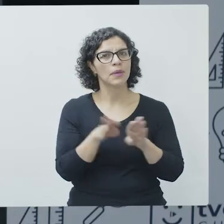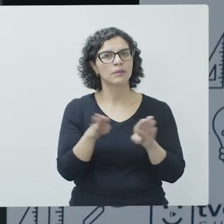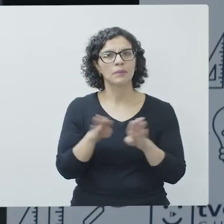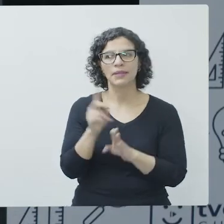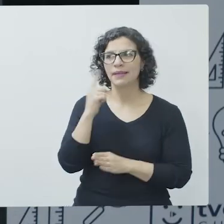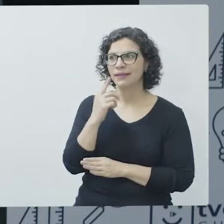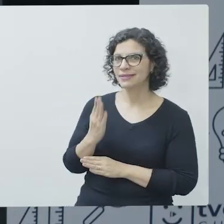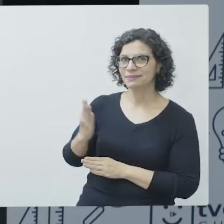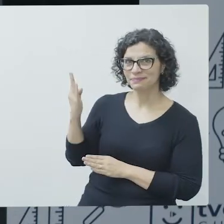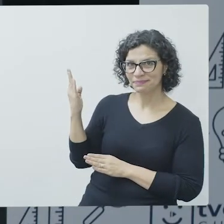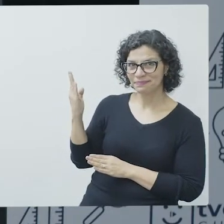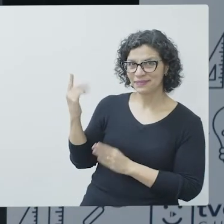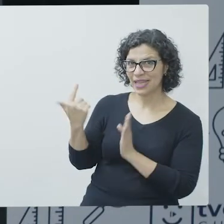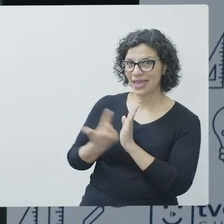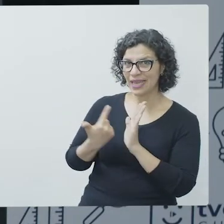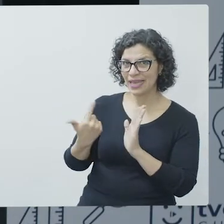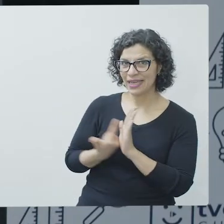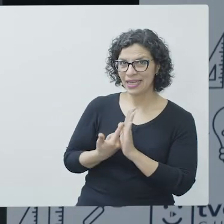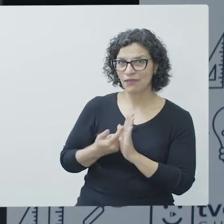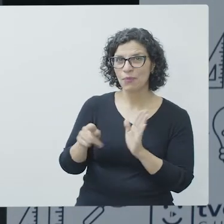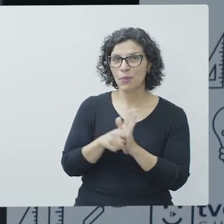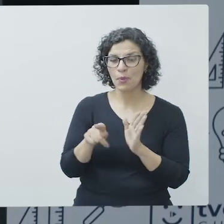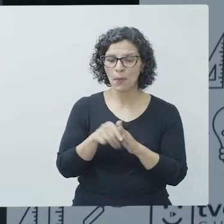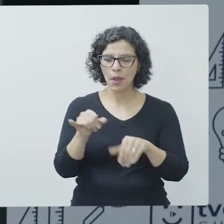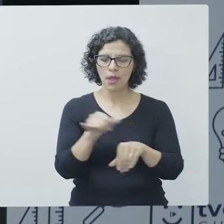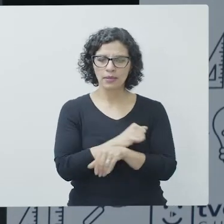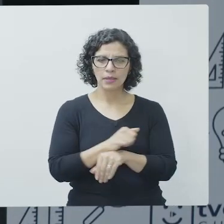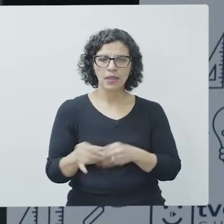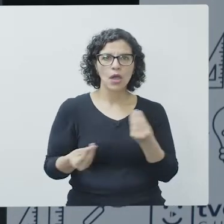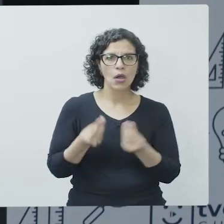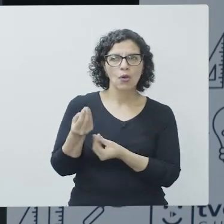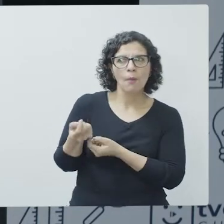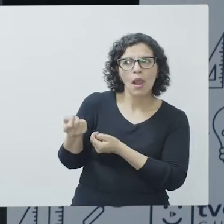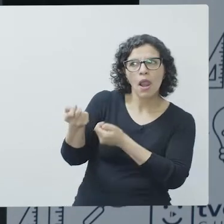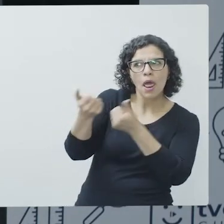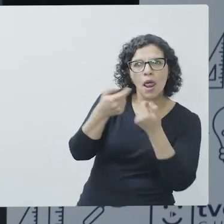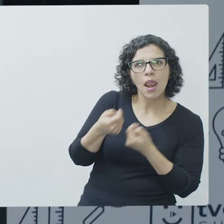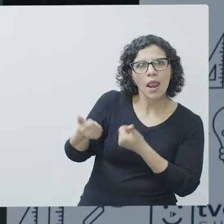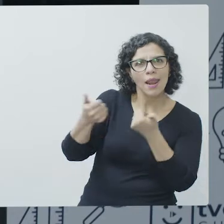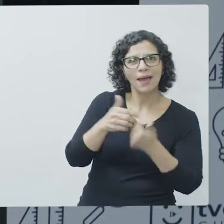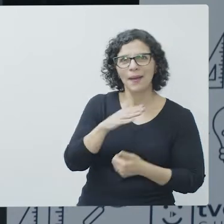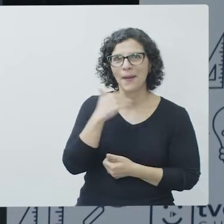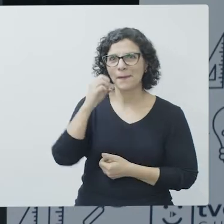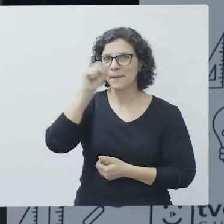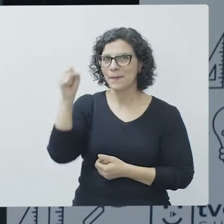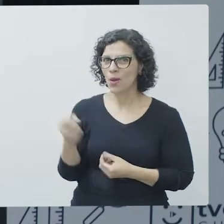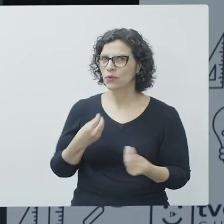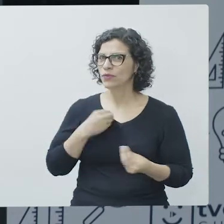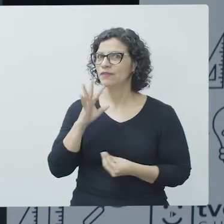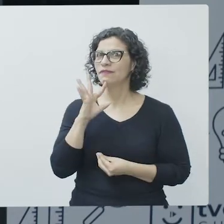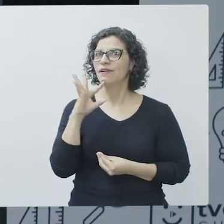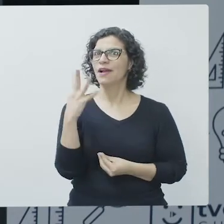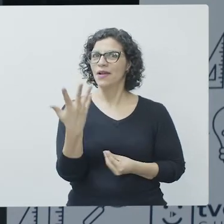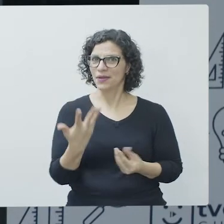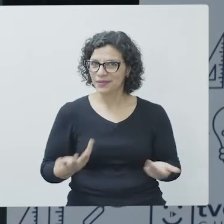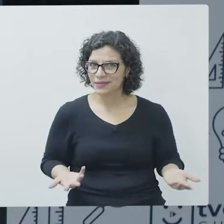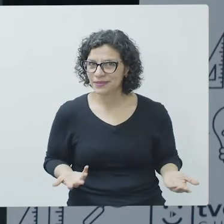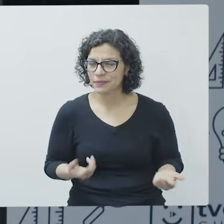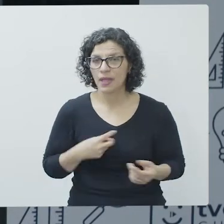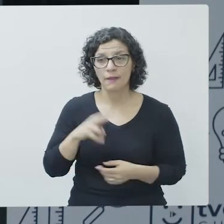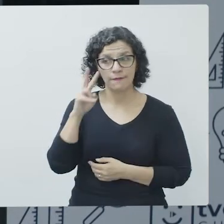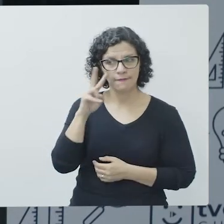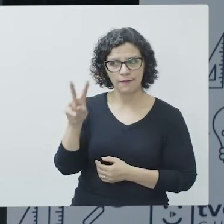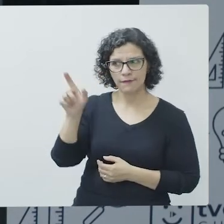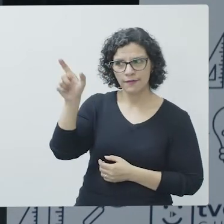saiu desse livro, Contos de Enganar a Morte, ixi, o que será que vai acontecer? Será que ele